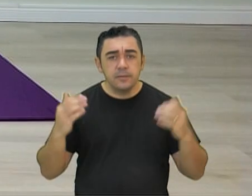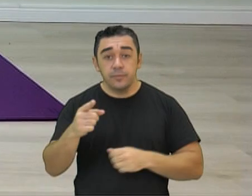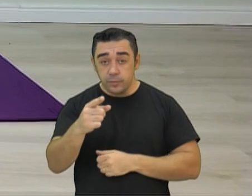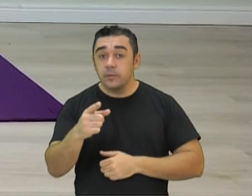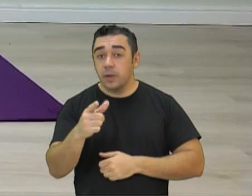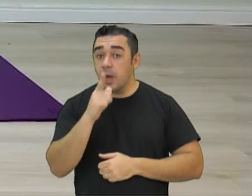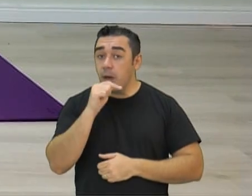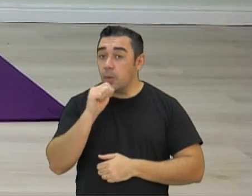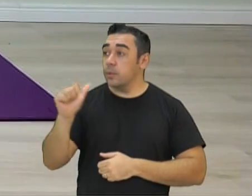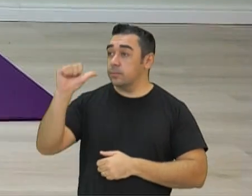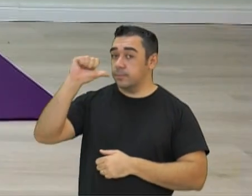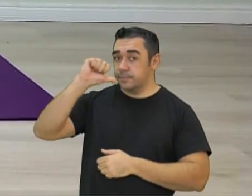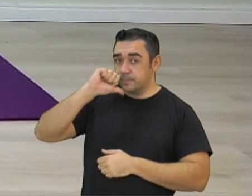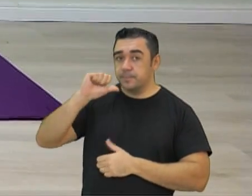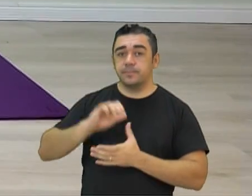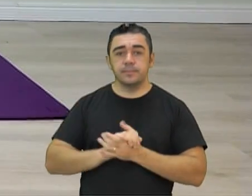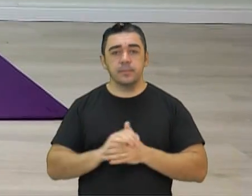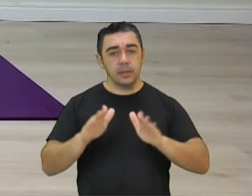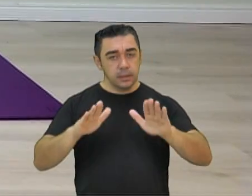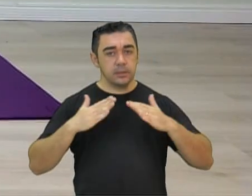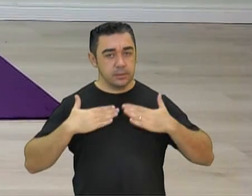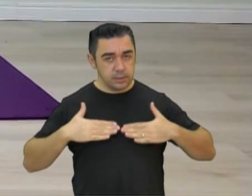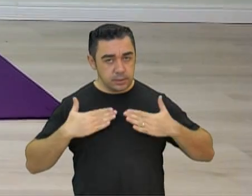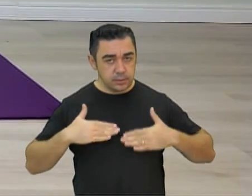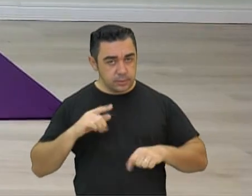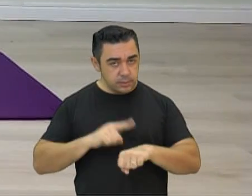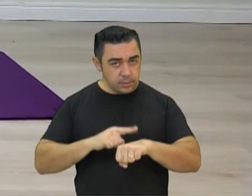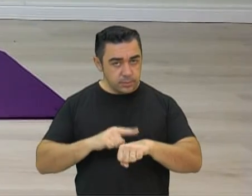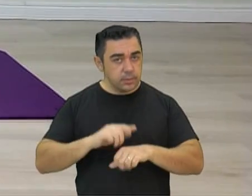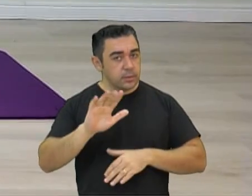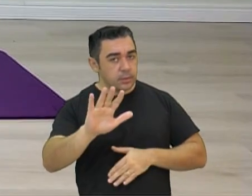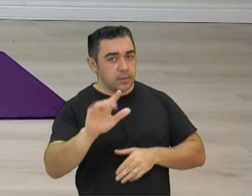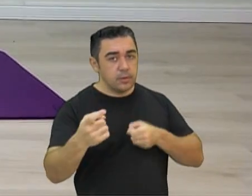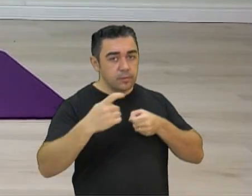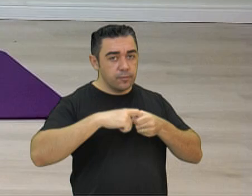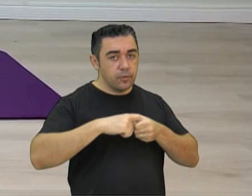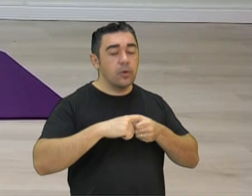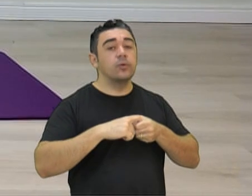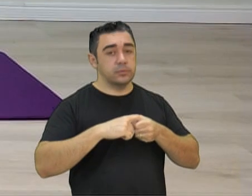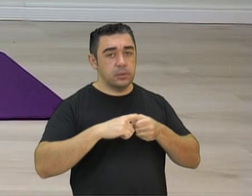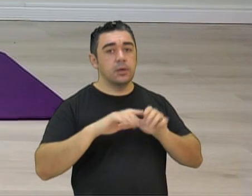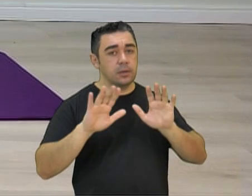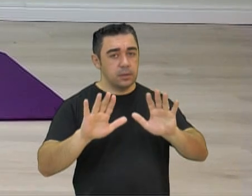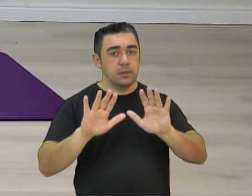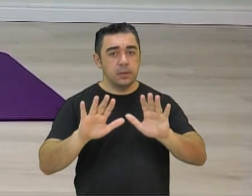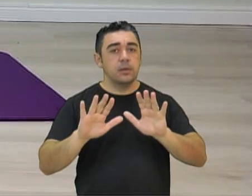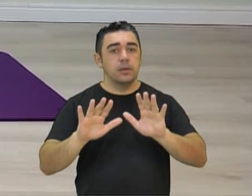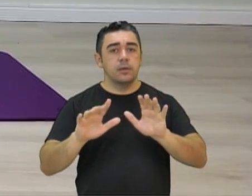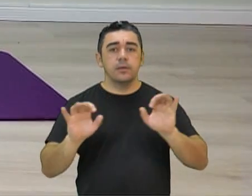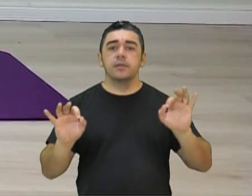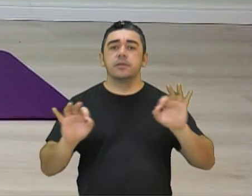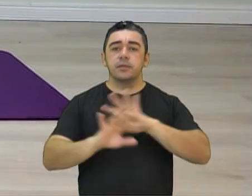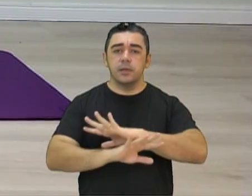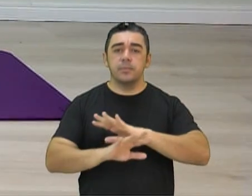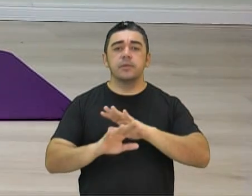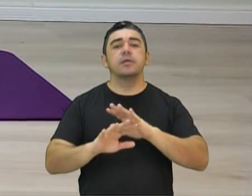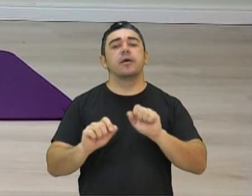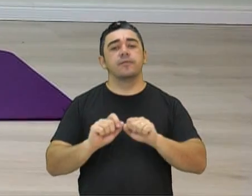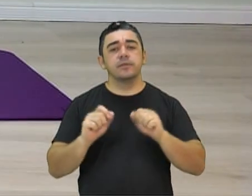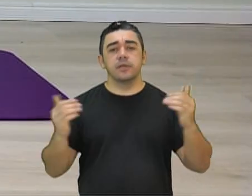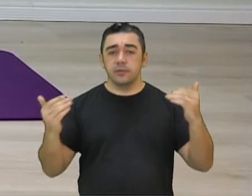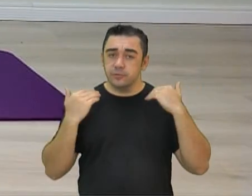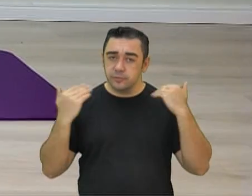água, descanse uns minutinhos. Já já a gente vai retornar para finalizar essa